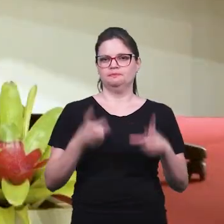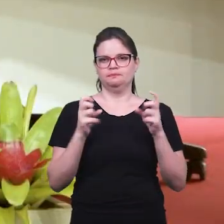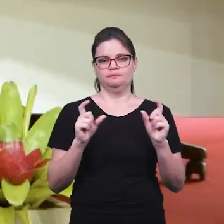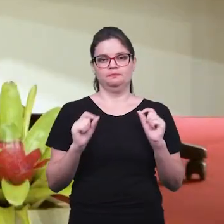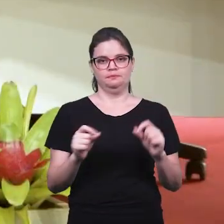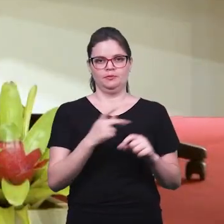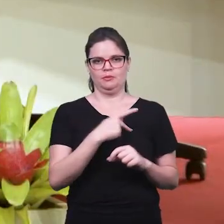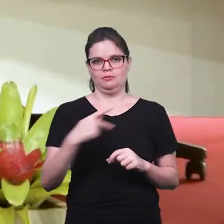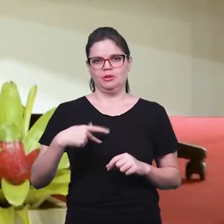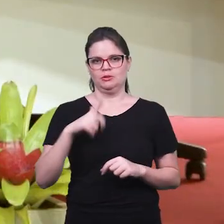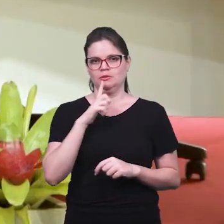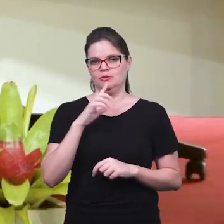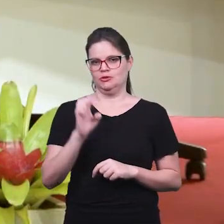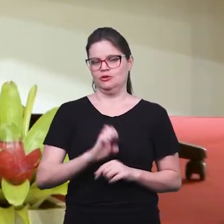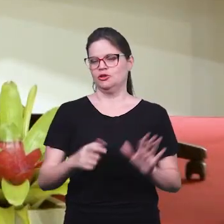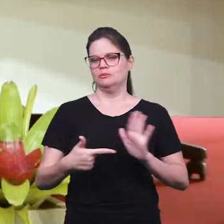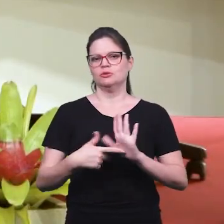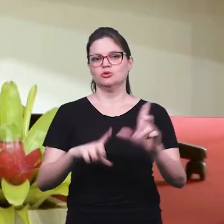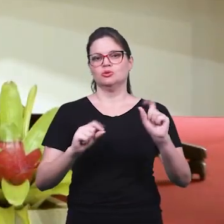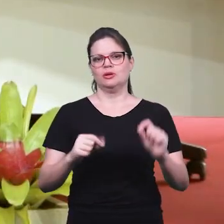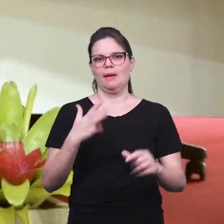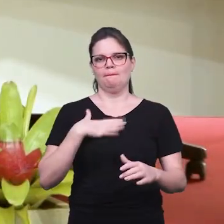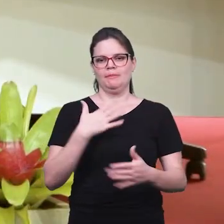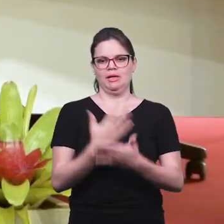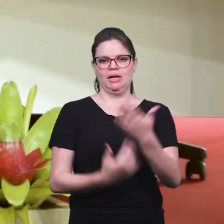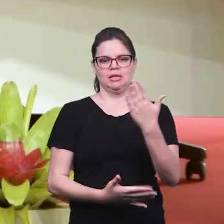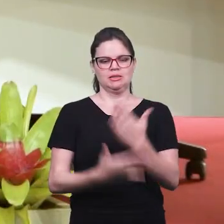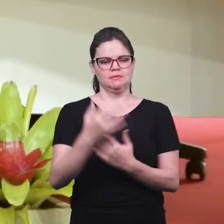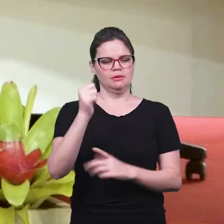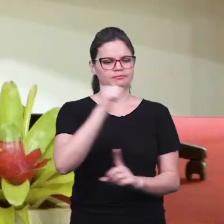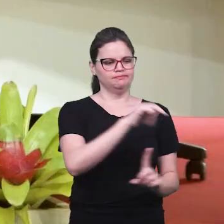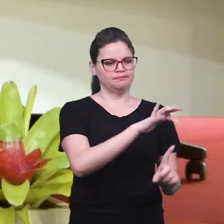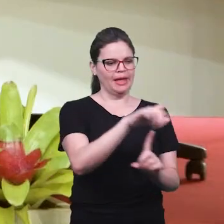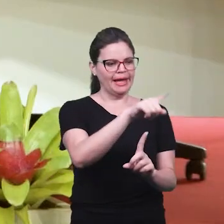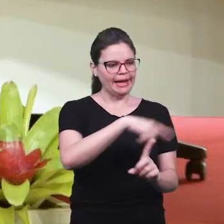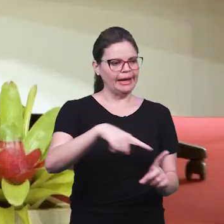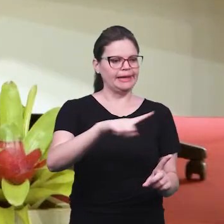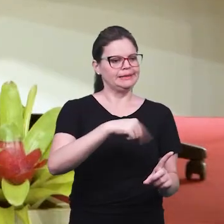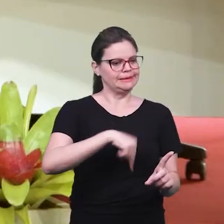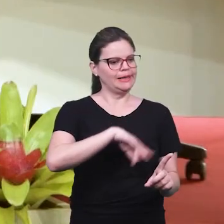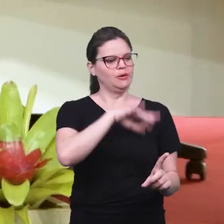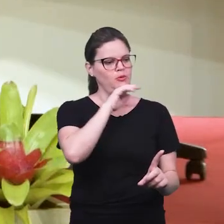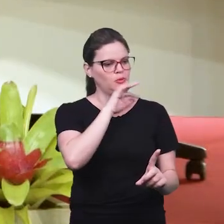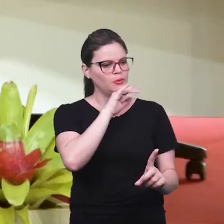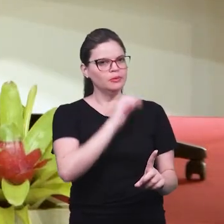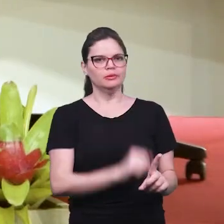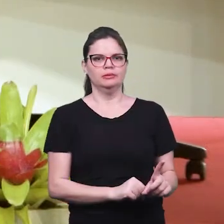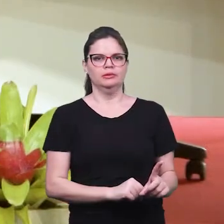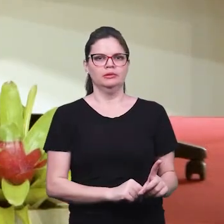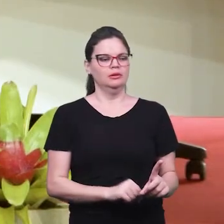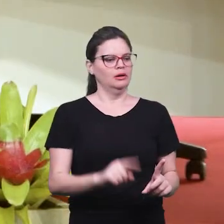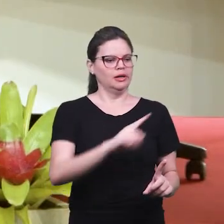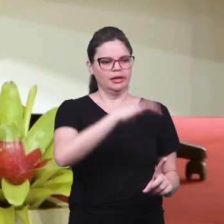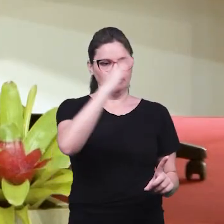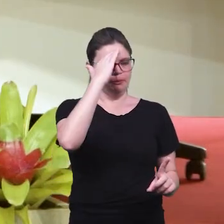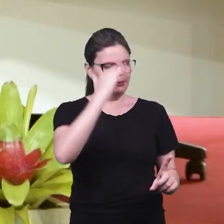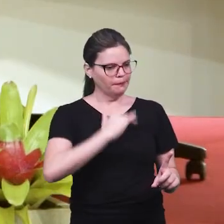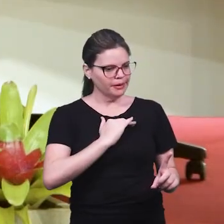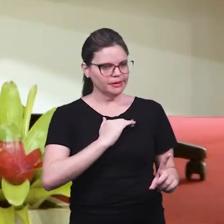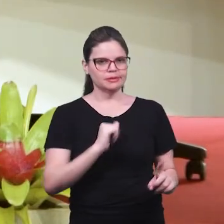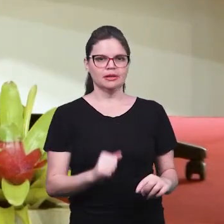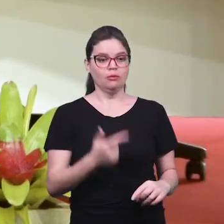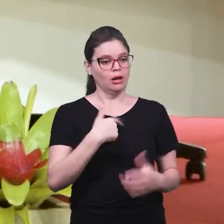Eugênio, estendi minhas mãos a um povo contradizente, um povo que não andou nos meus